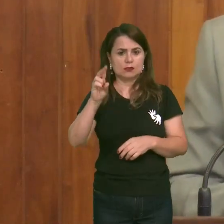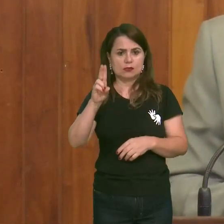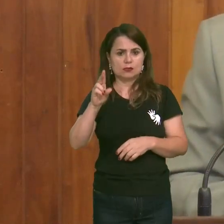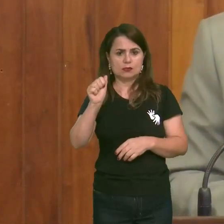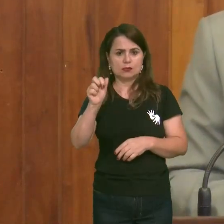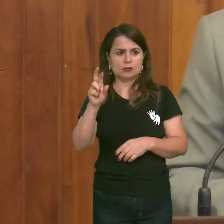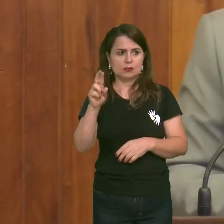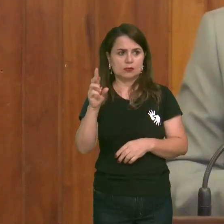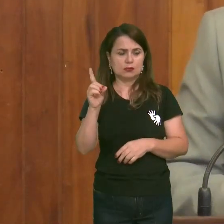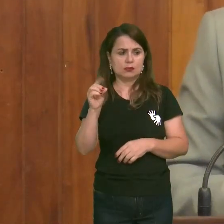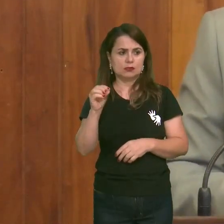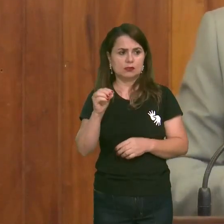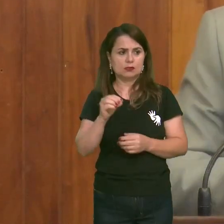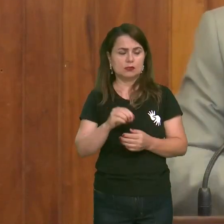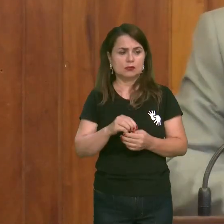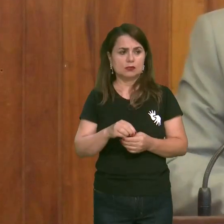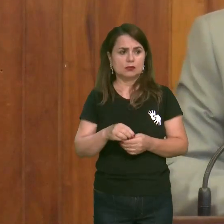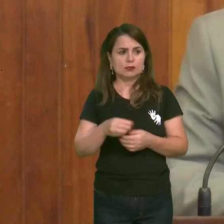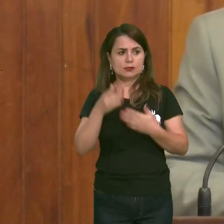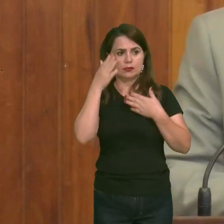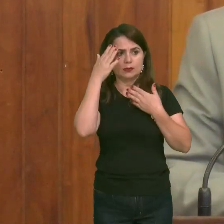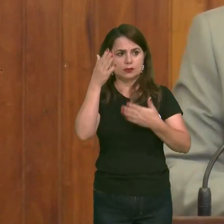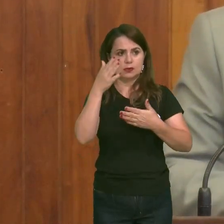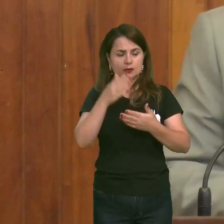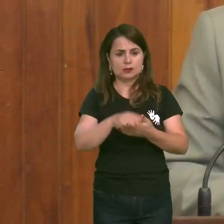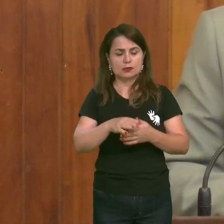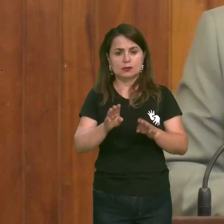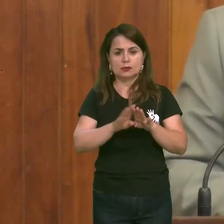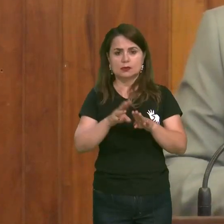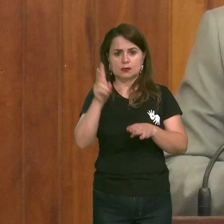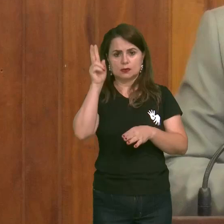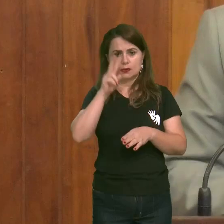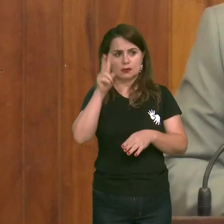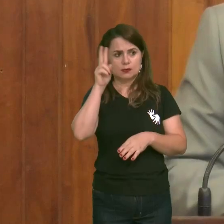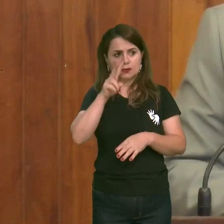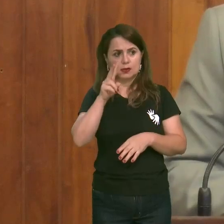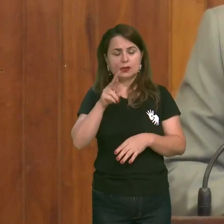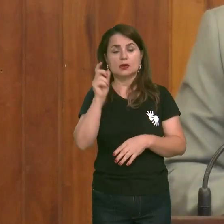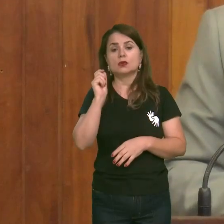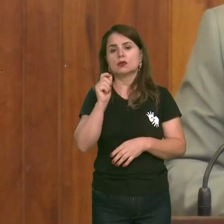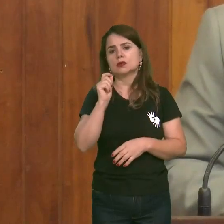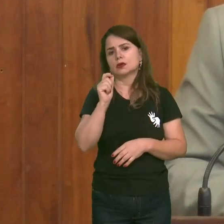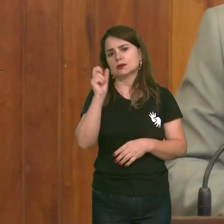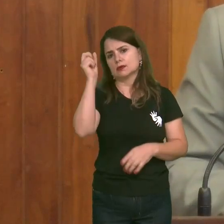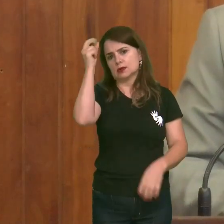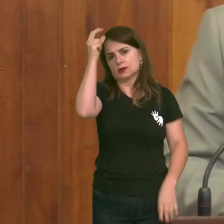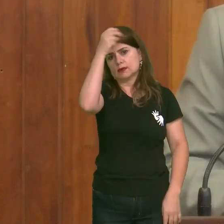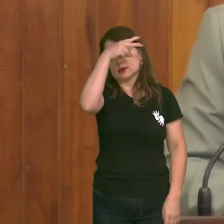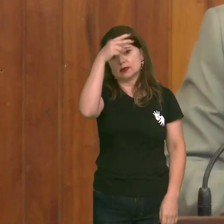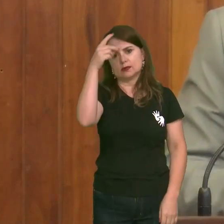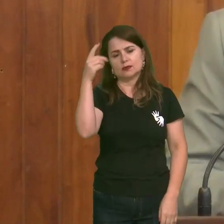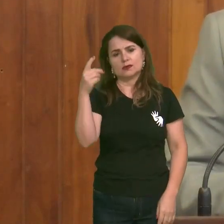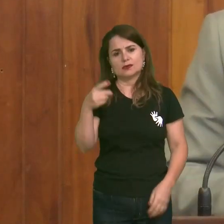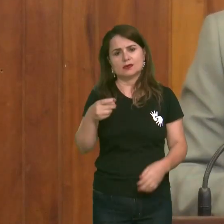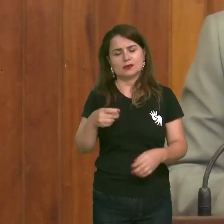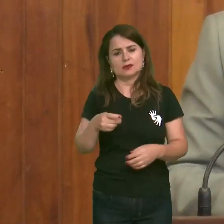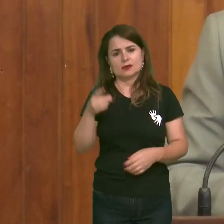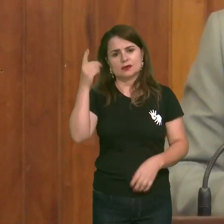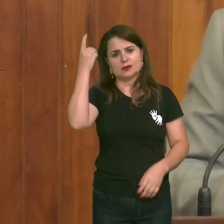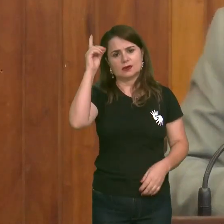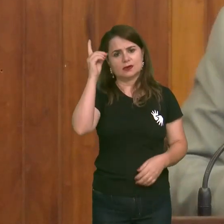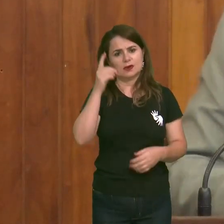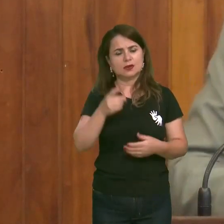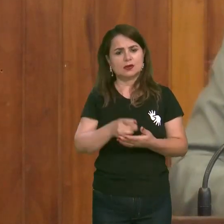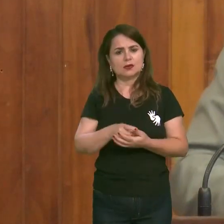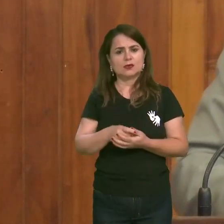pela fala Vereador Eduardo e lembrando o vereador o prefeito Daniel está atendendo um pedido